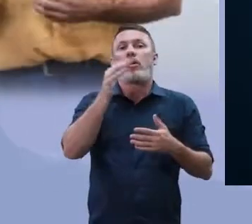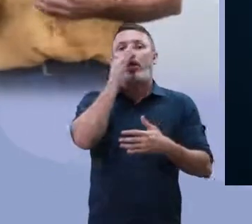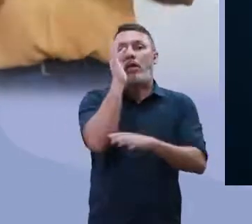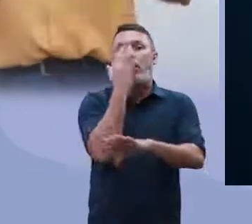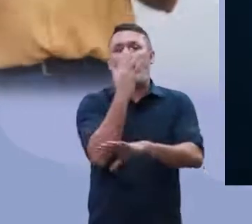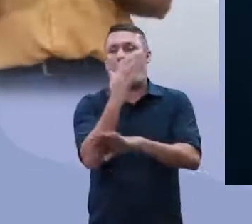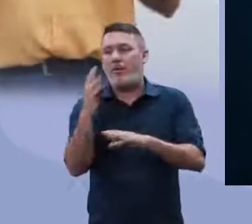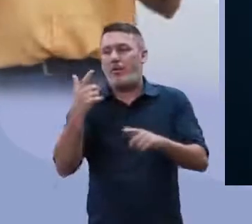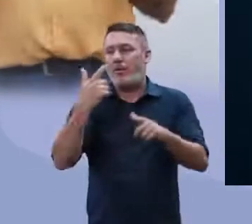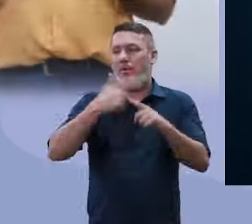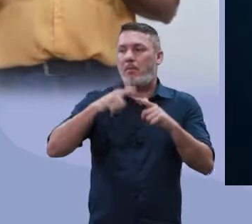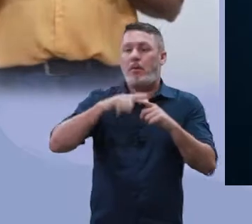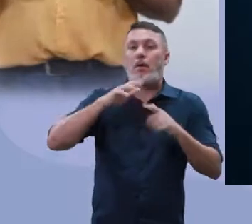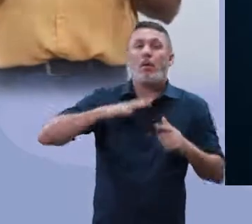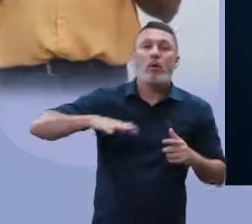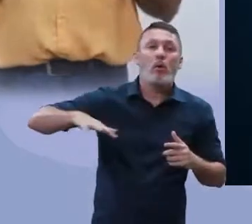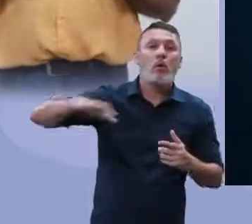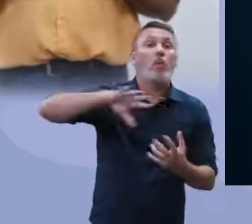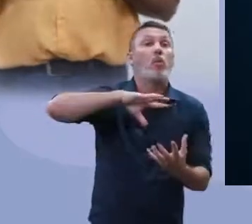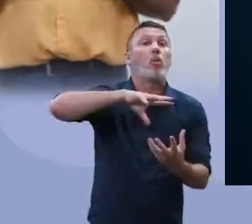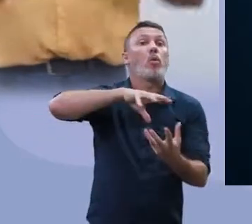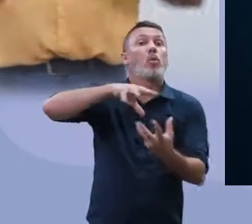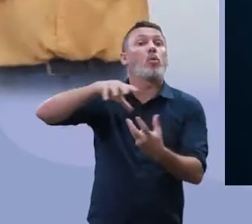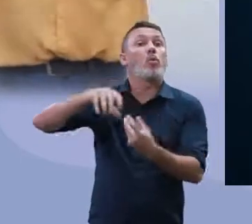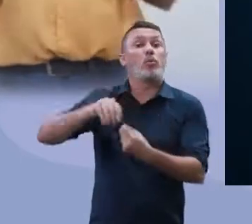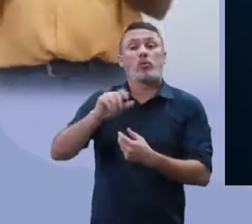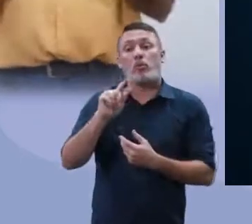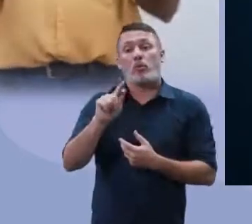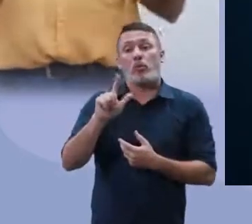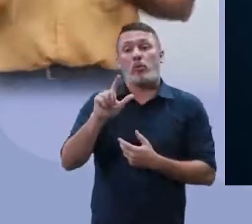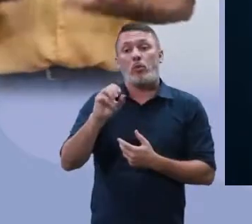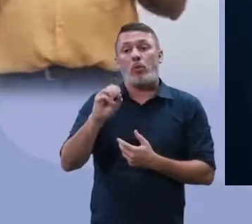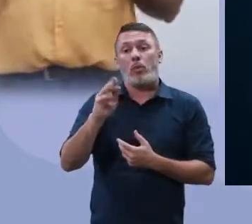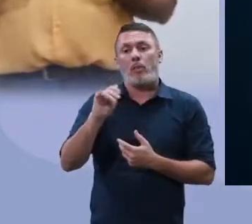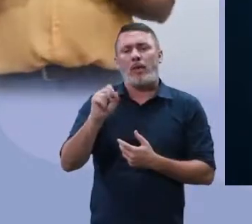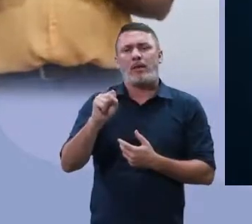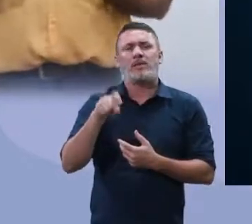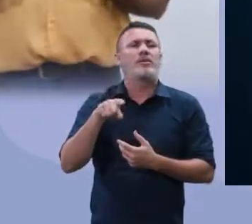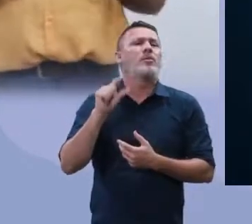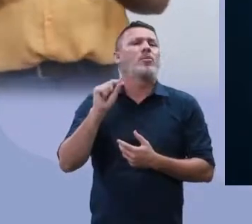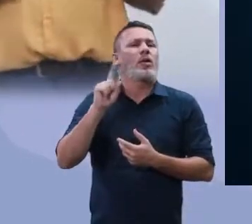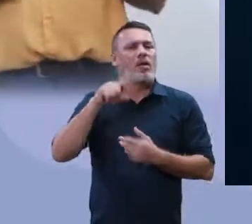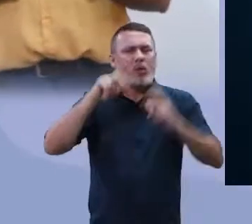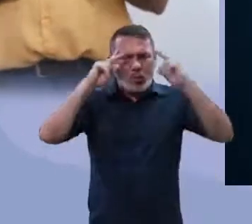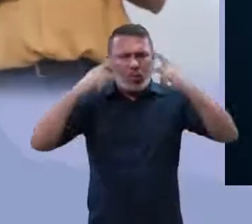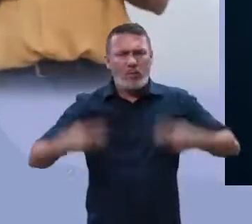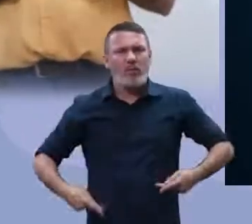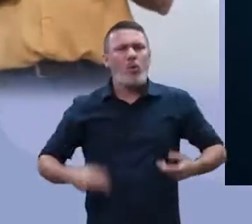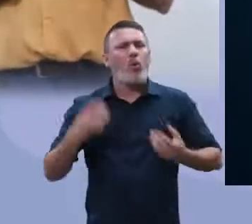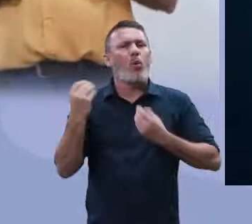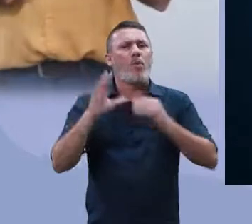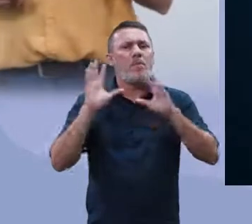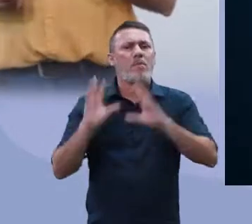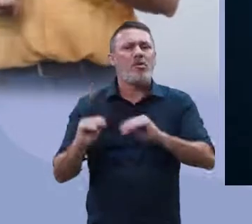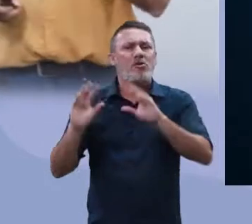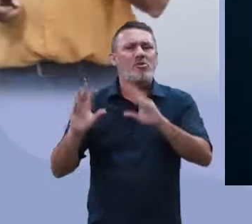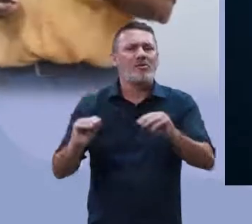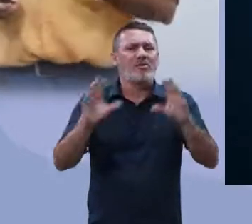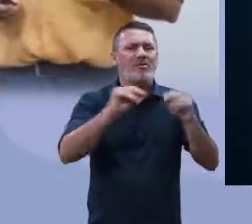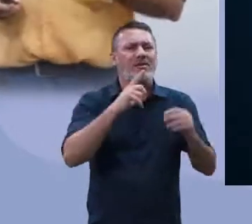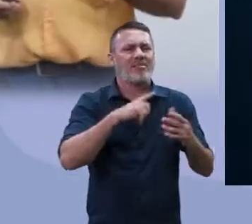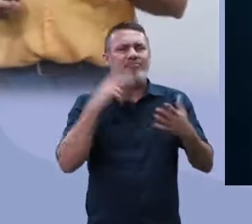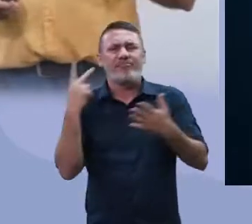ou seja, como que o homem ele está intervindo no meio natural e automaticamente promovendo aí